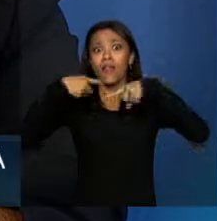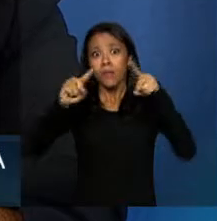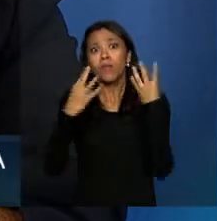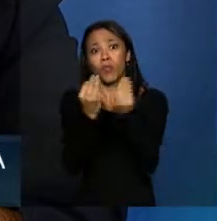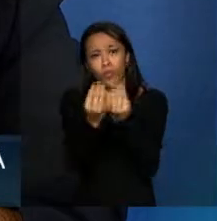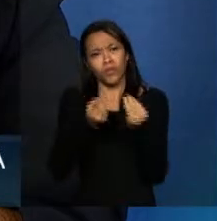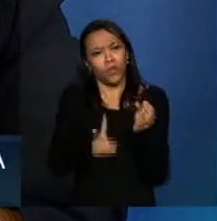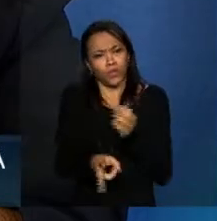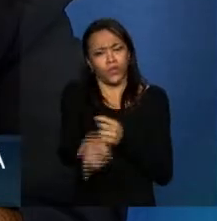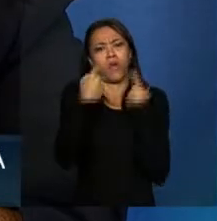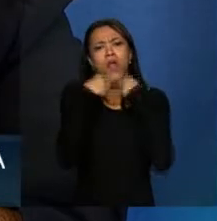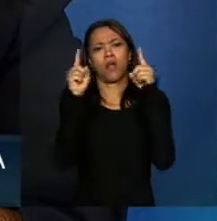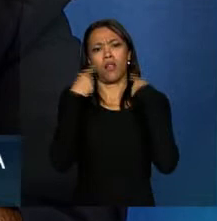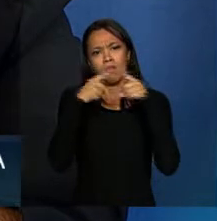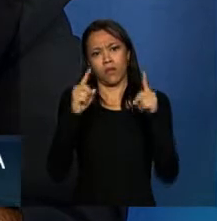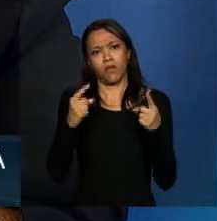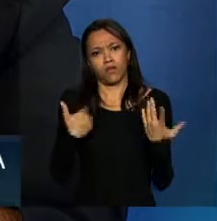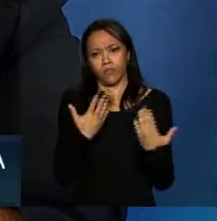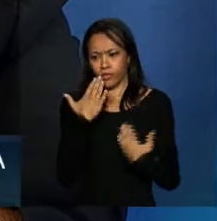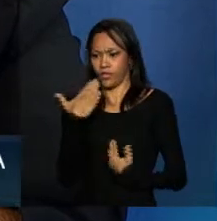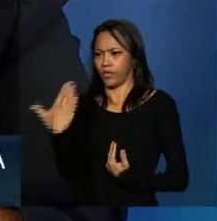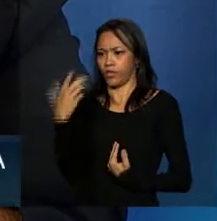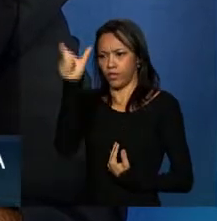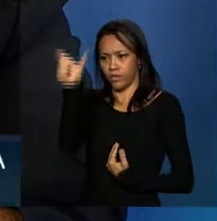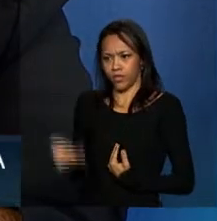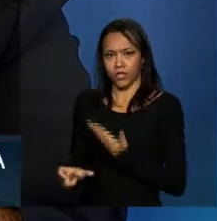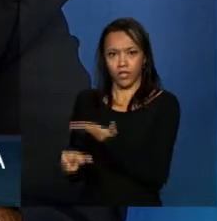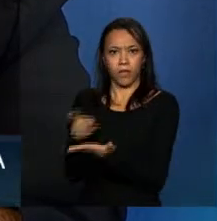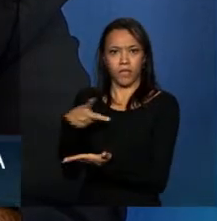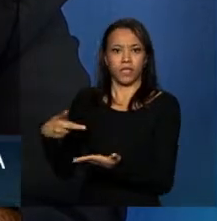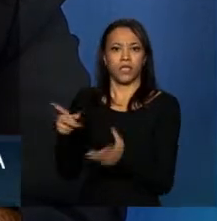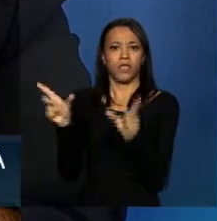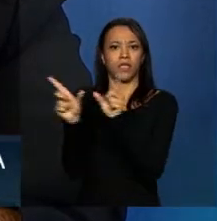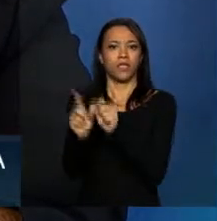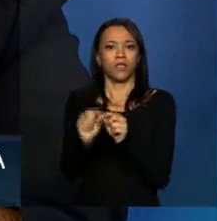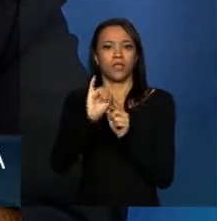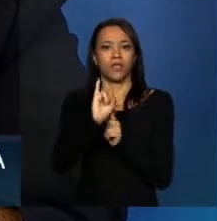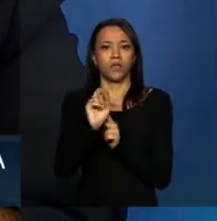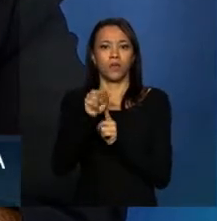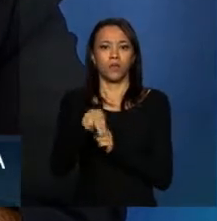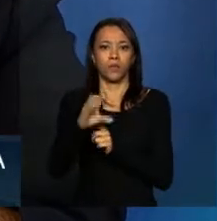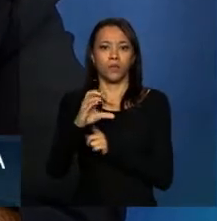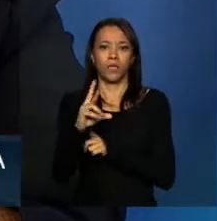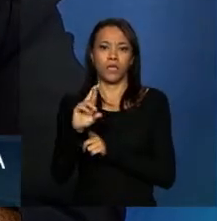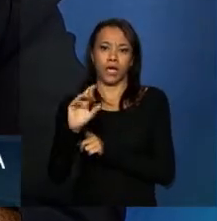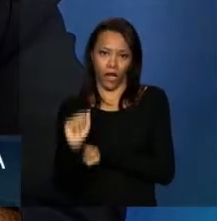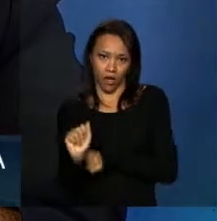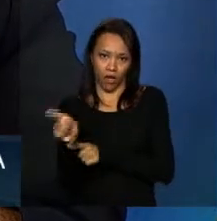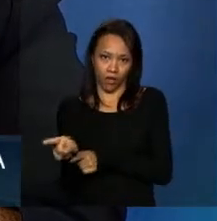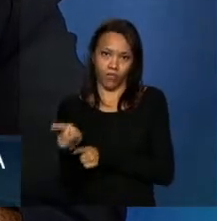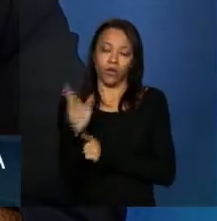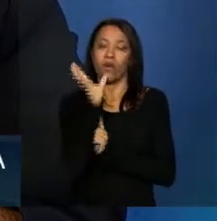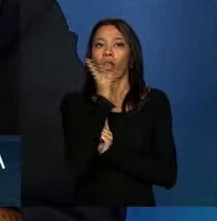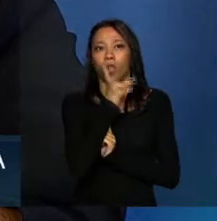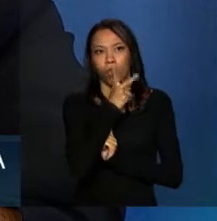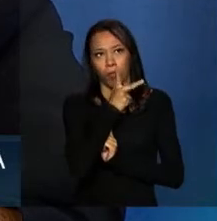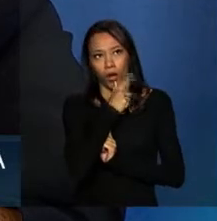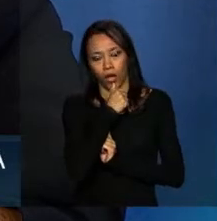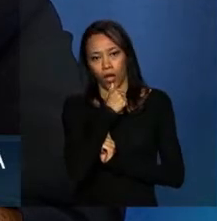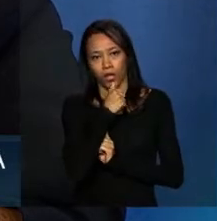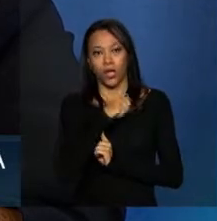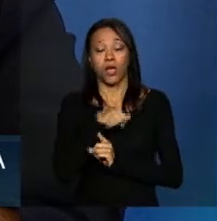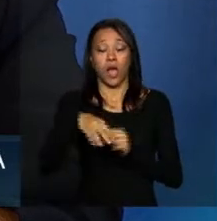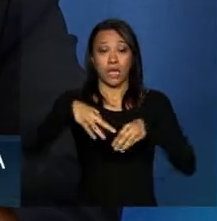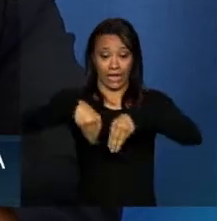na presença da presidente do INCRA, nós achamos que a reforma agrária, os assentamentos foram muito devagar em todo esse